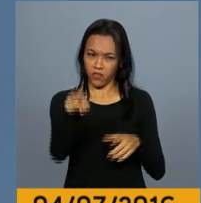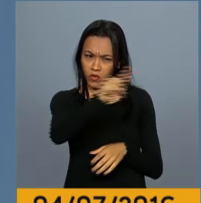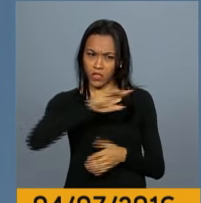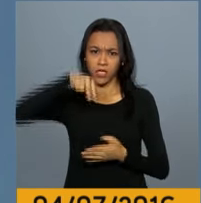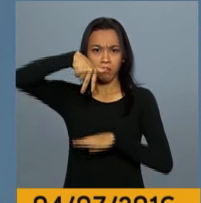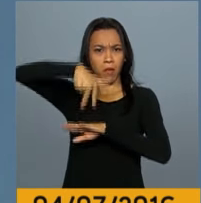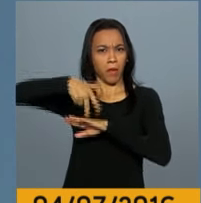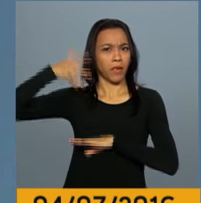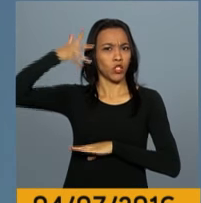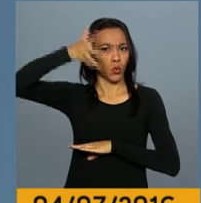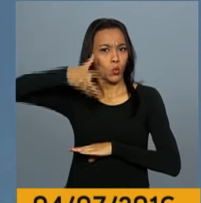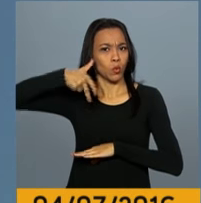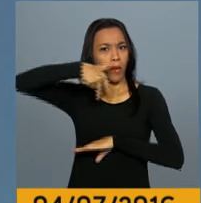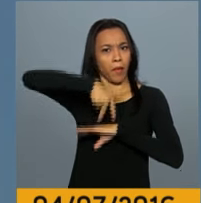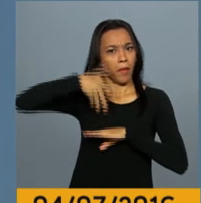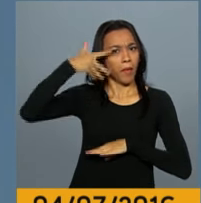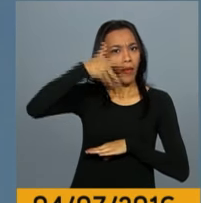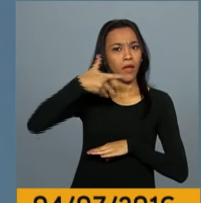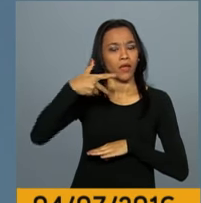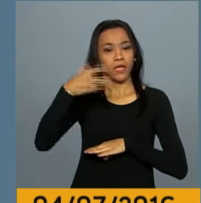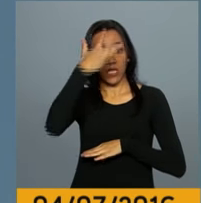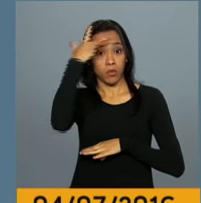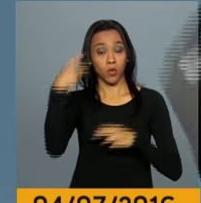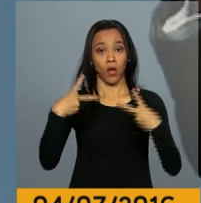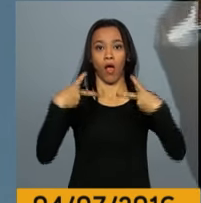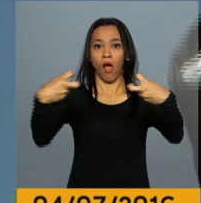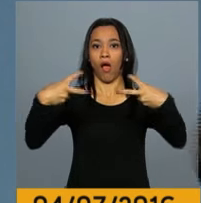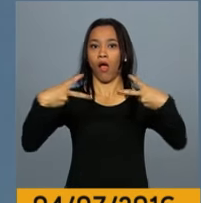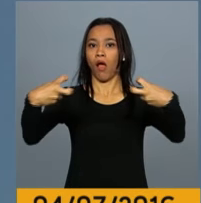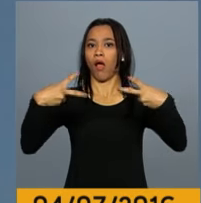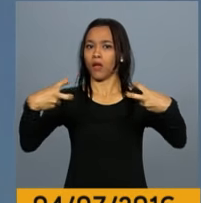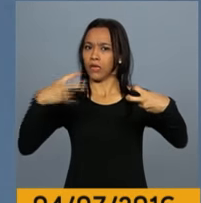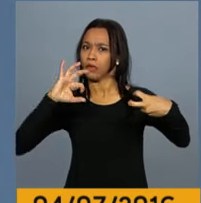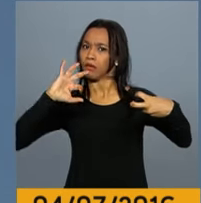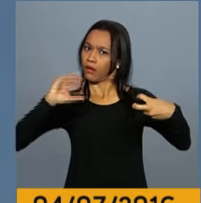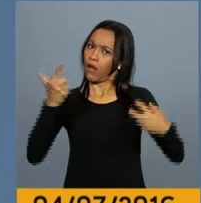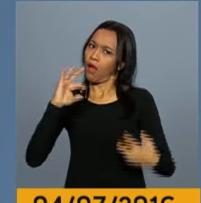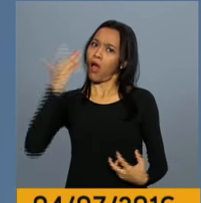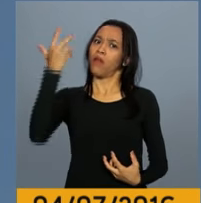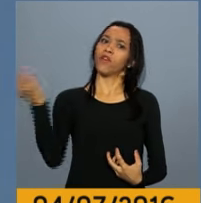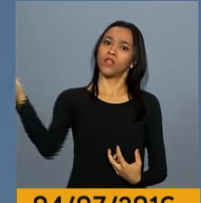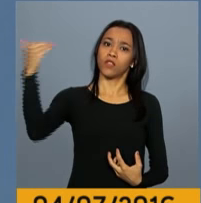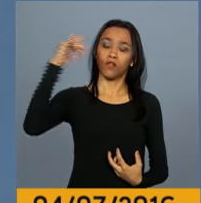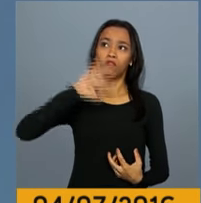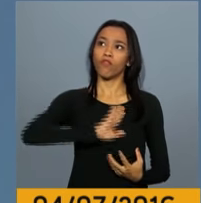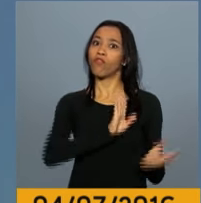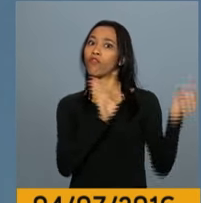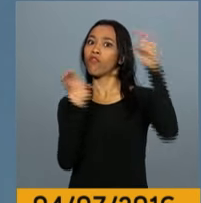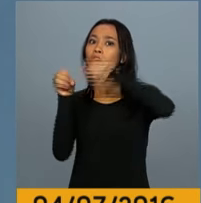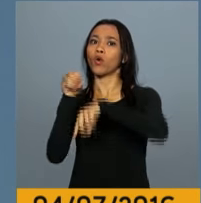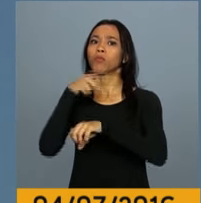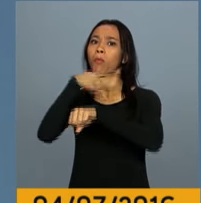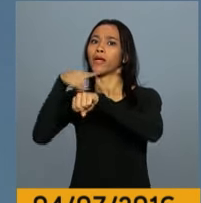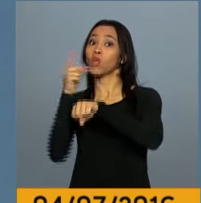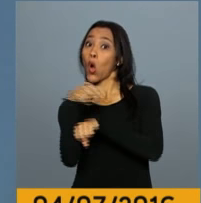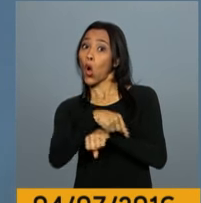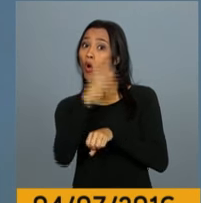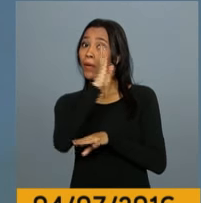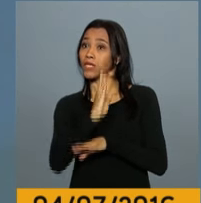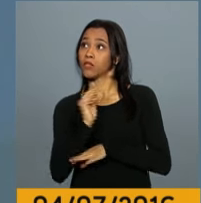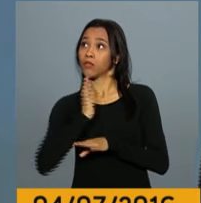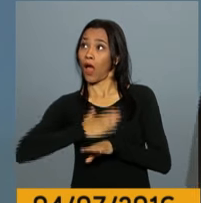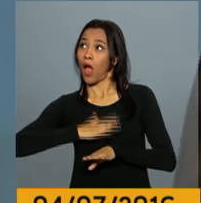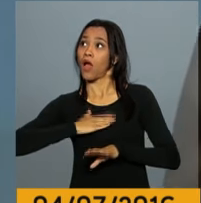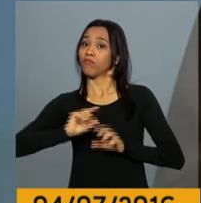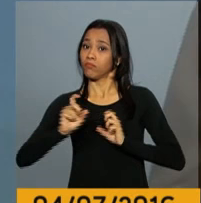fazem este apoio, certa e seguramente eles voltarão para os seus países, olha, o país está se tranquilizando, ou